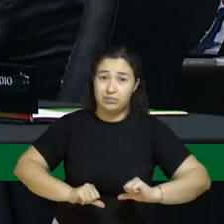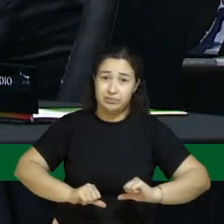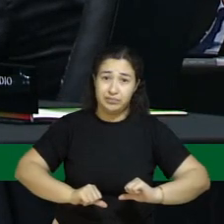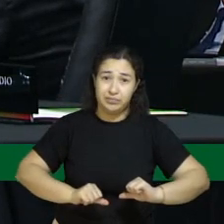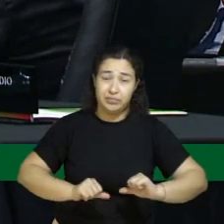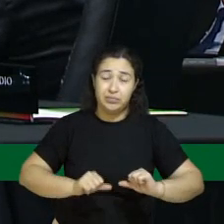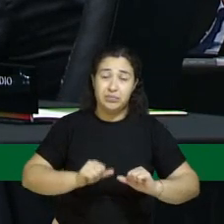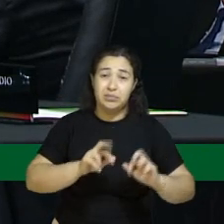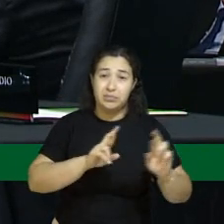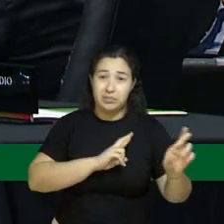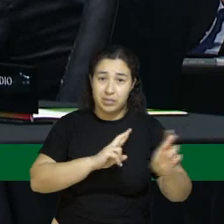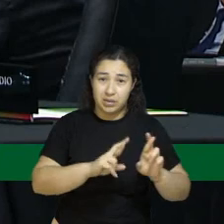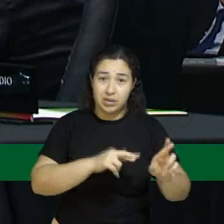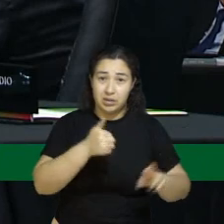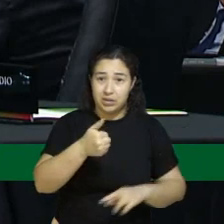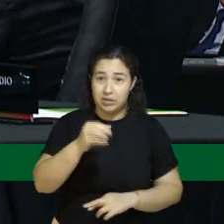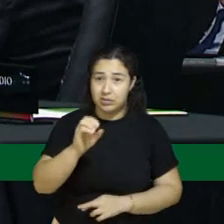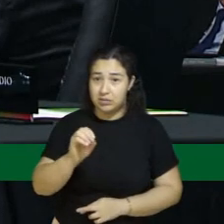BR-101.